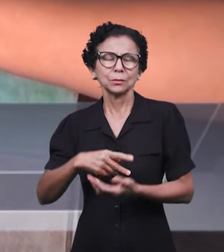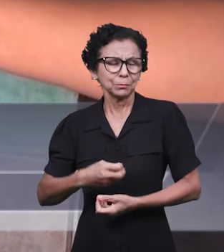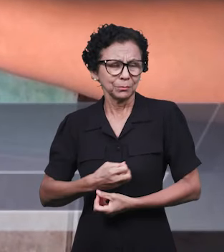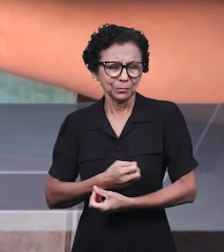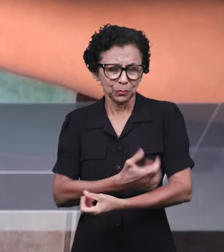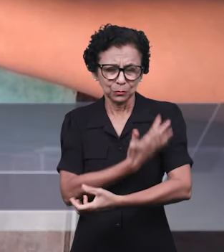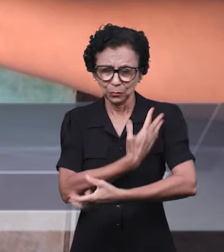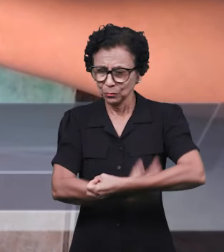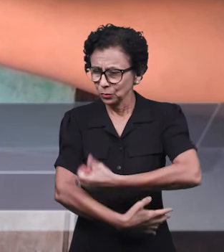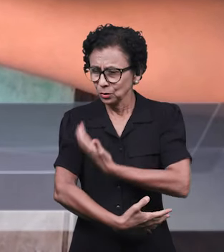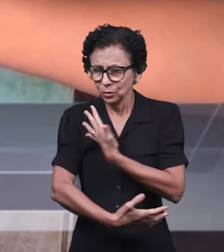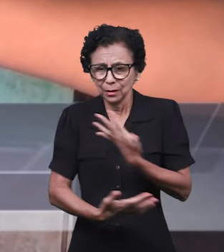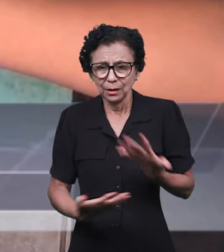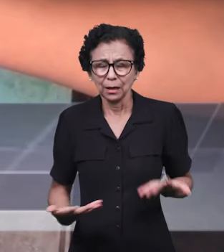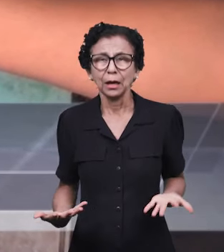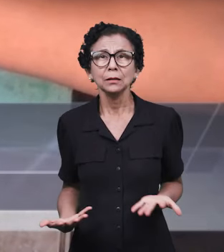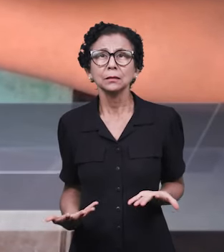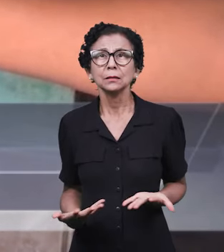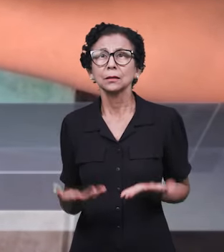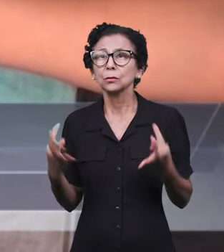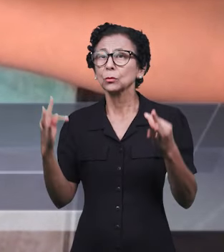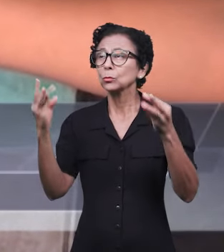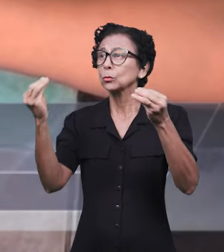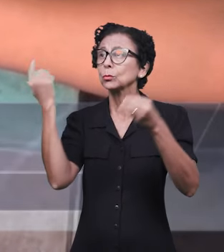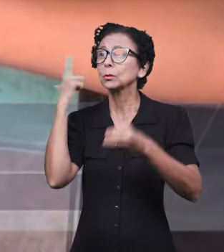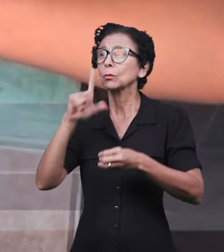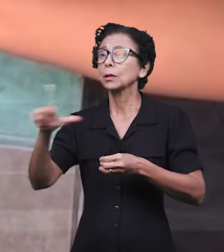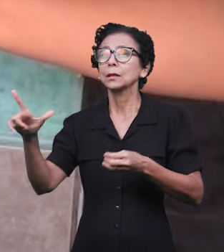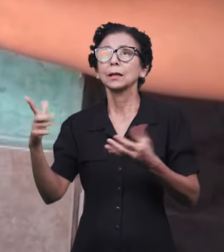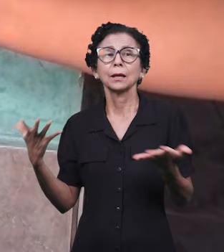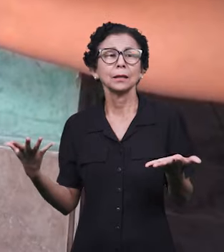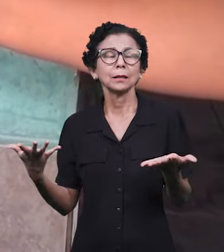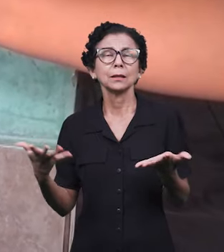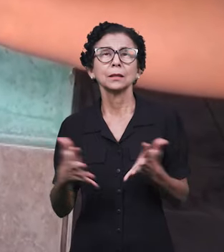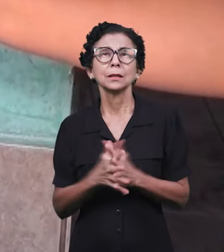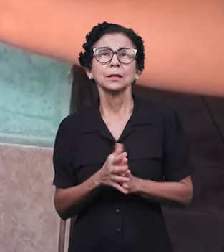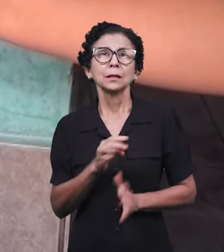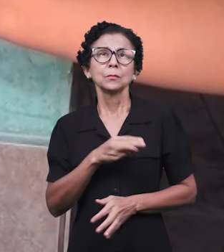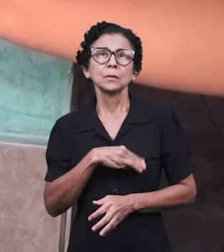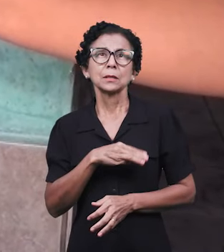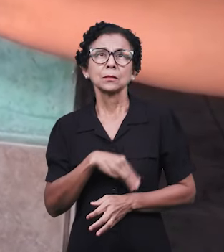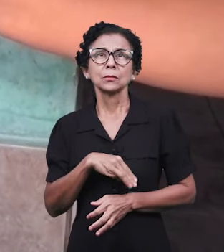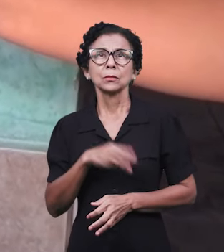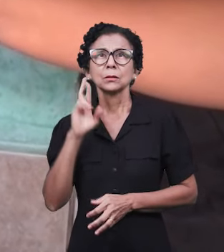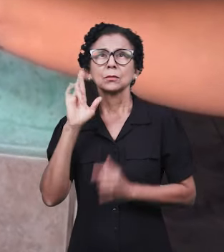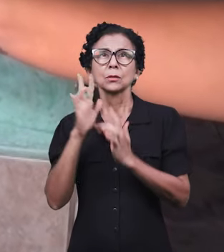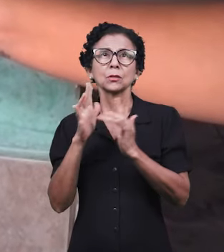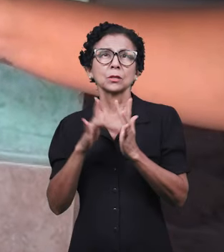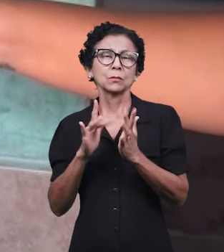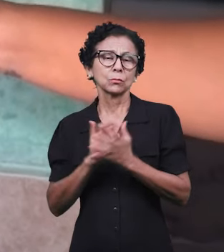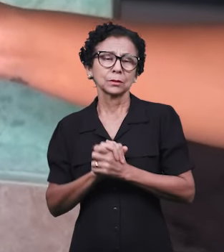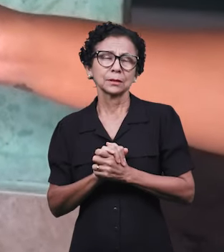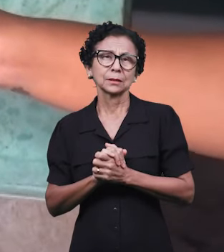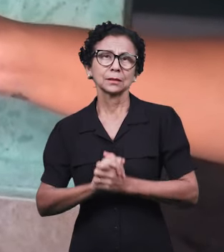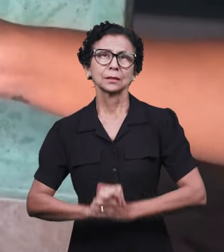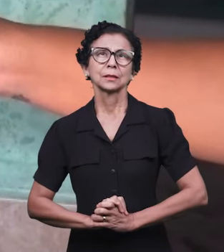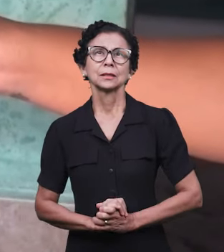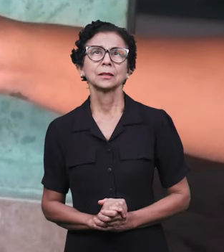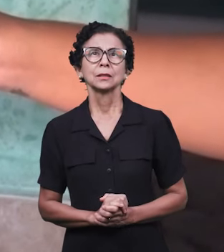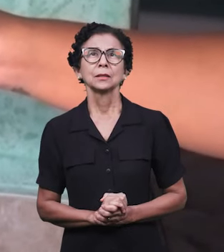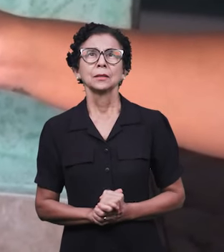recebendo essa doação, porque foi um troço que foi determinado por Deus, a gente não pode aborrecer ninguém,